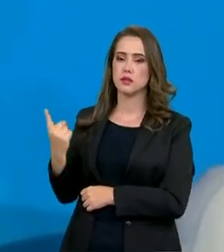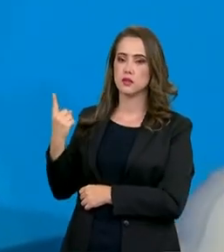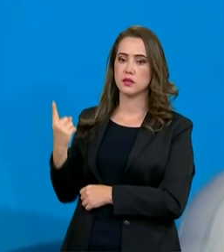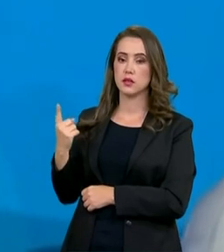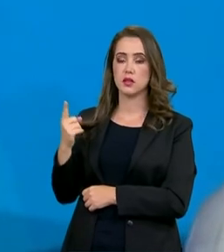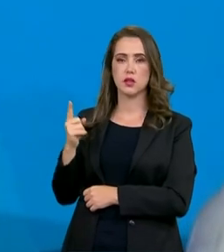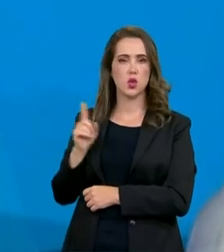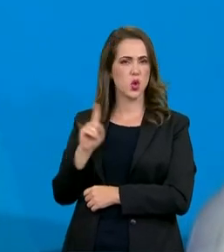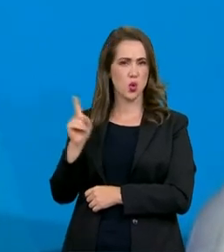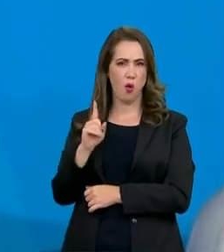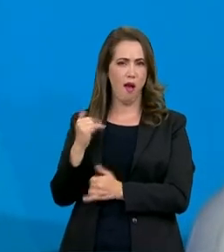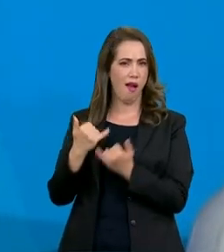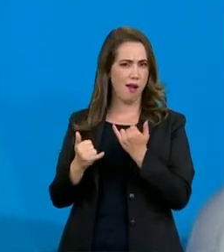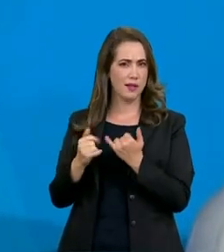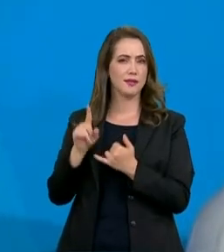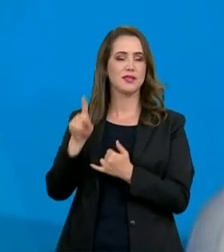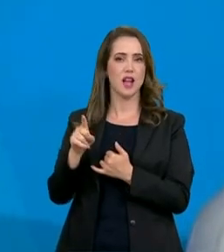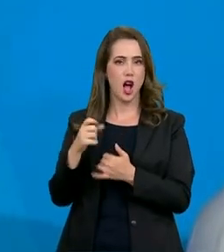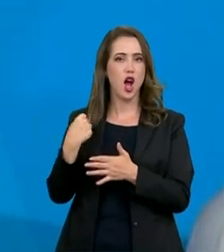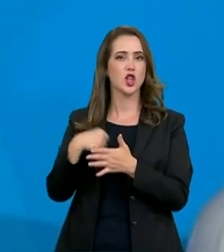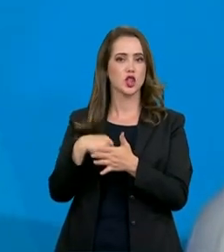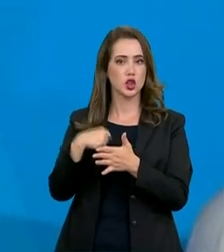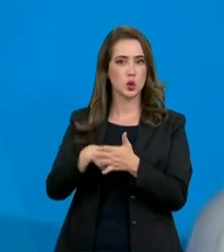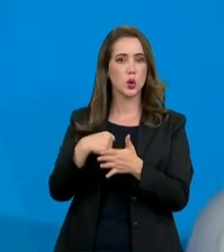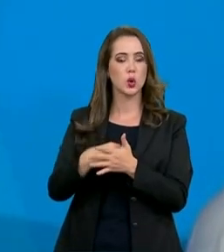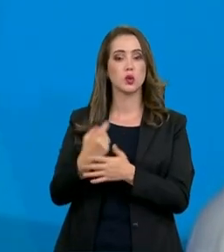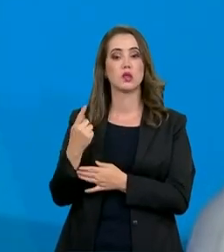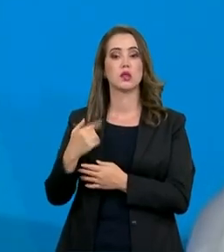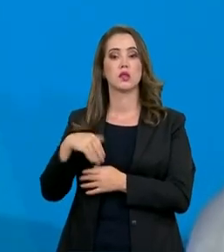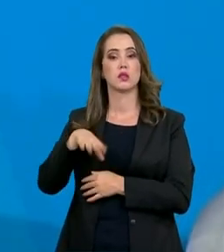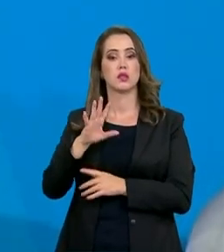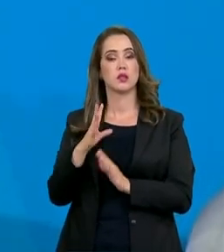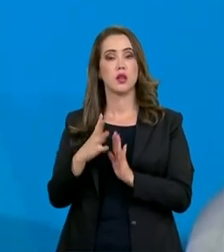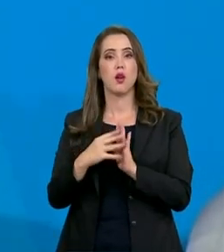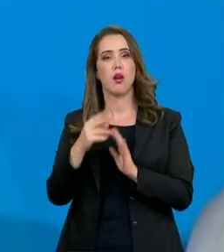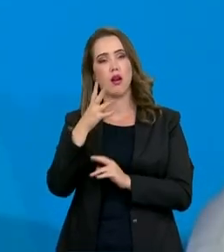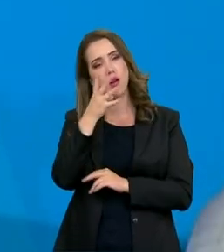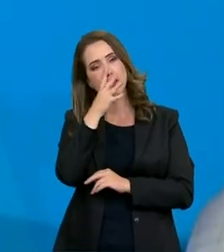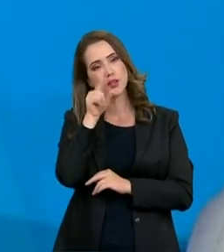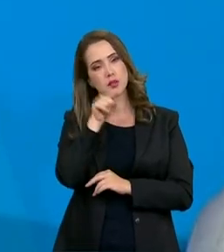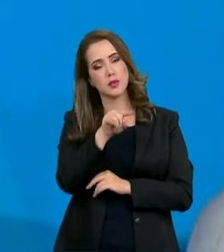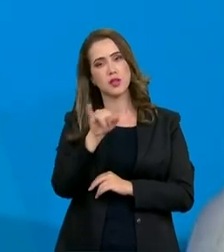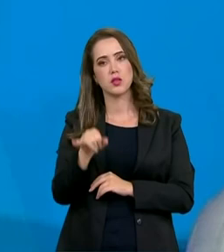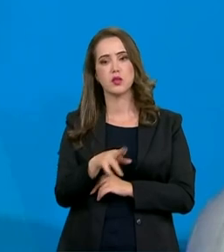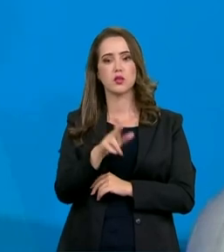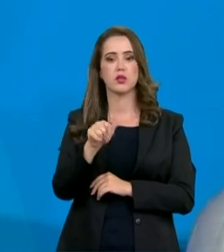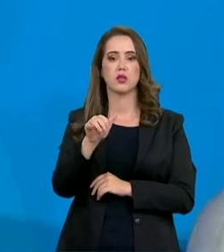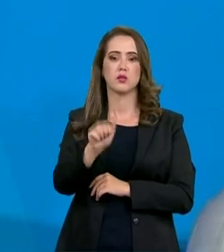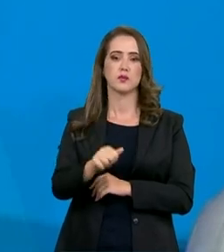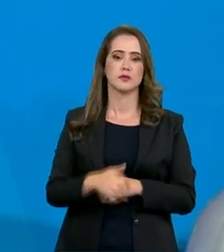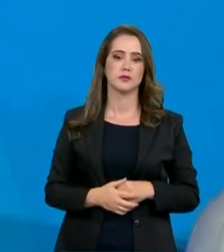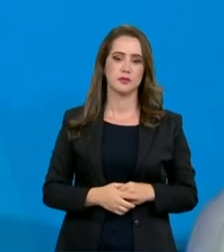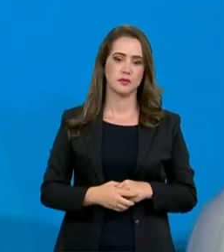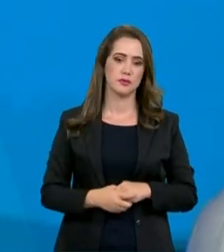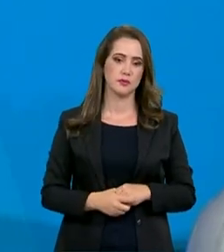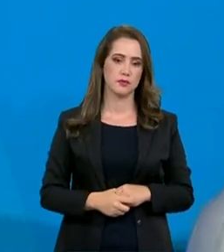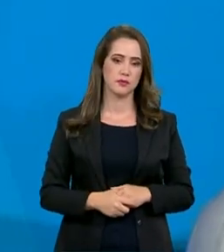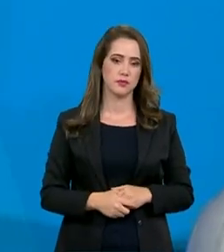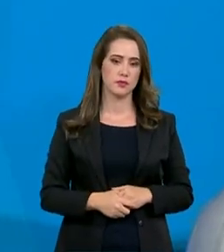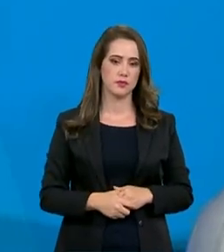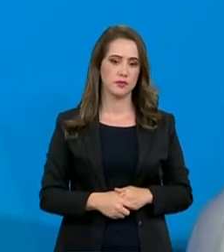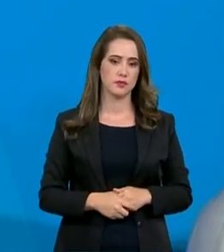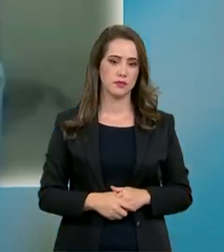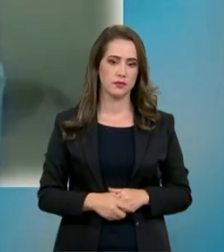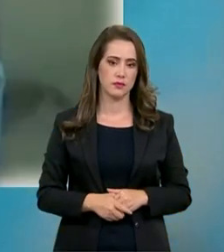nenhuma coincidência. A jovem ativista sueca é uma das inspirações da Júlia. People are suffering. People are